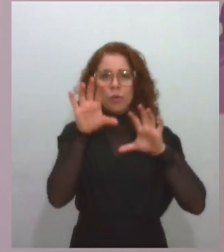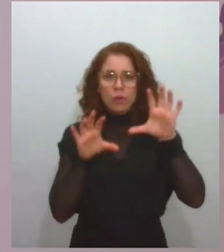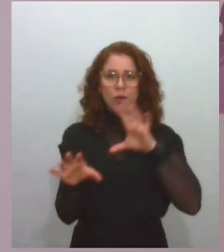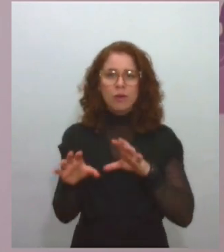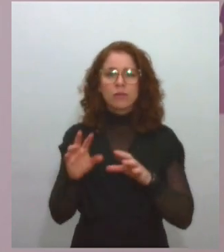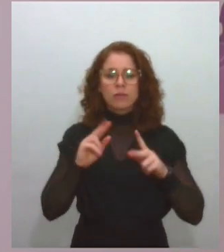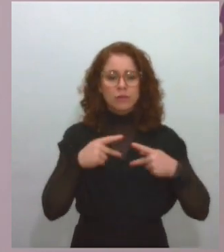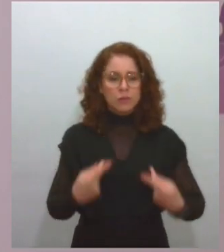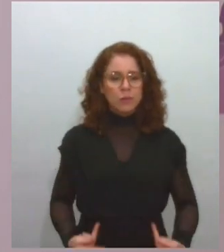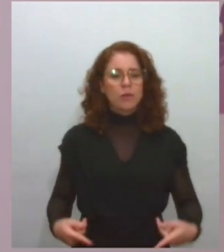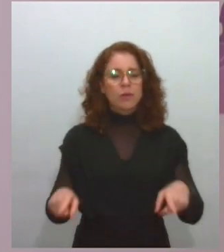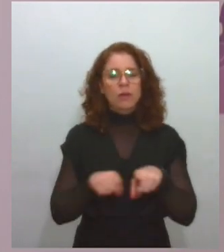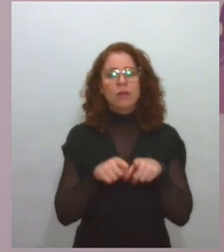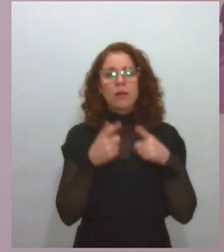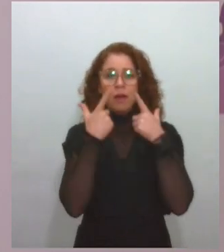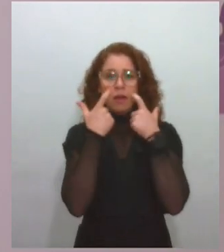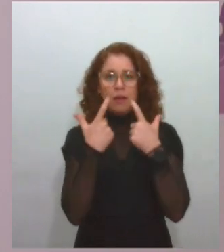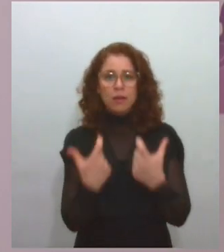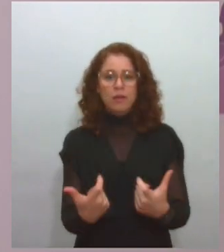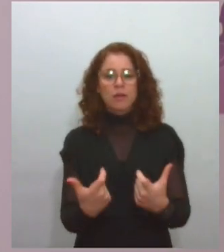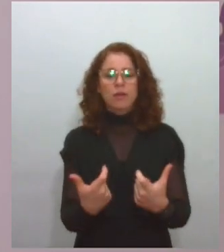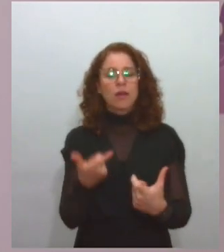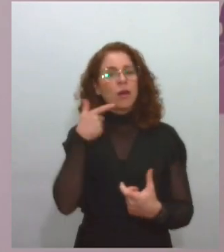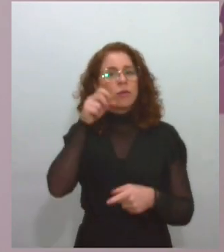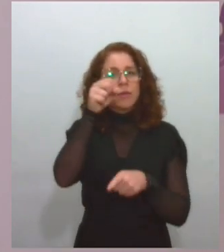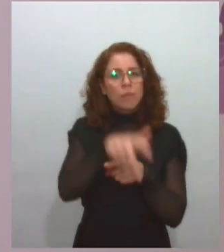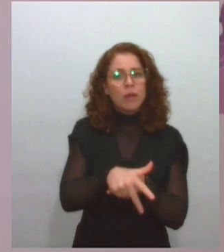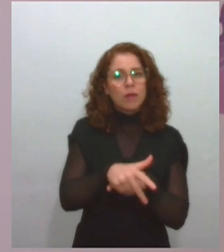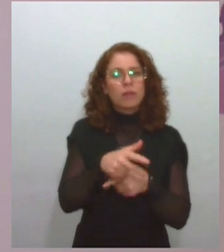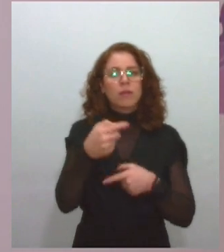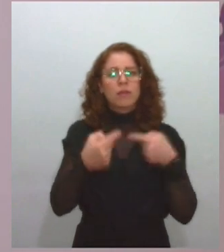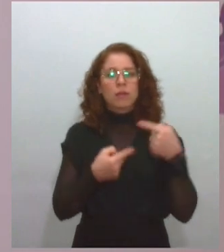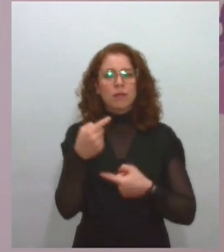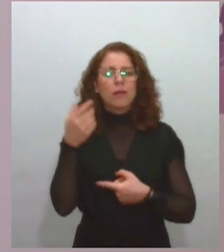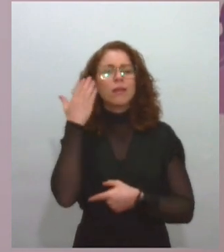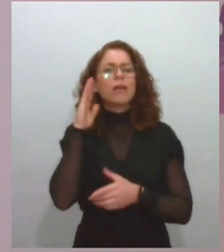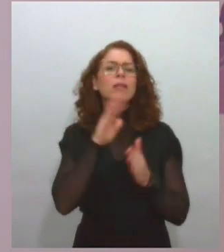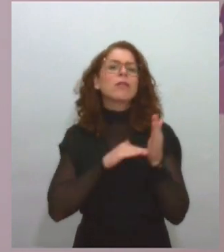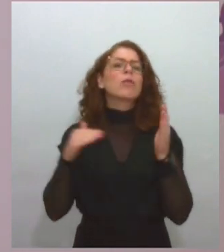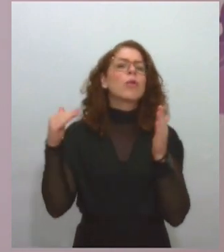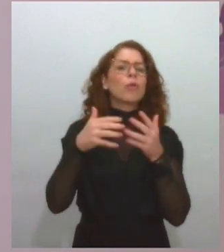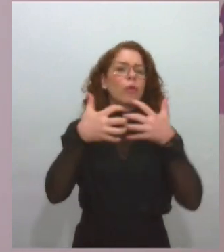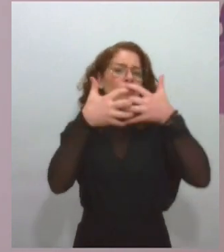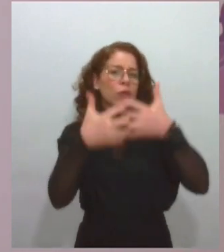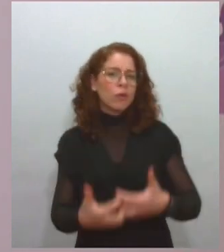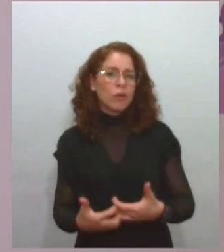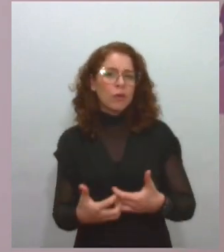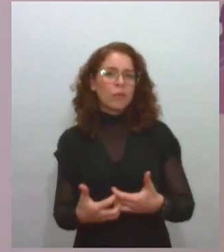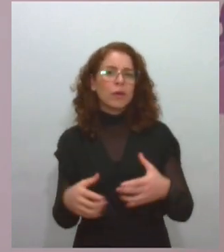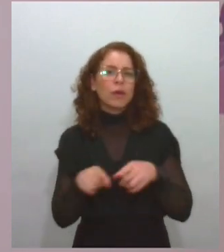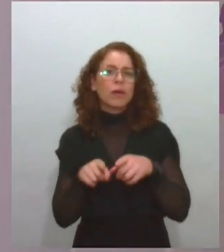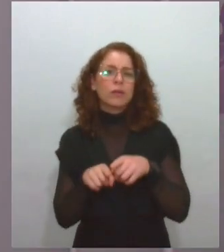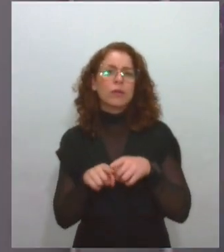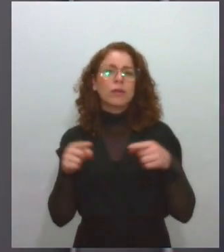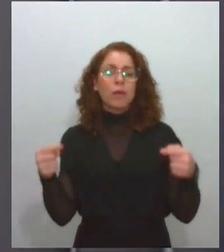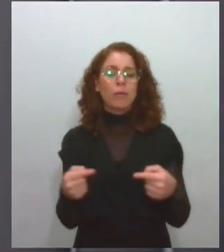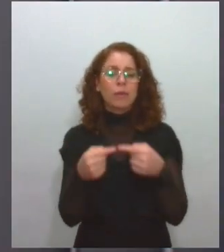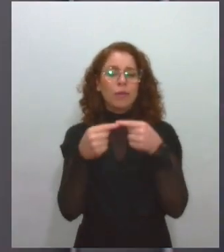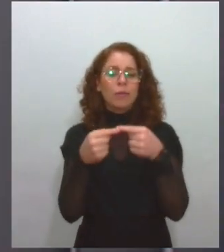entrar mesmo na política, entender como que tudo funciona e trazer isso para a nossa escola, que é muito importante para a gente.